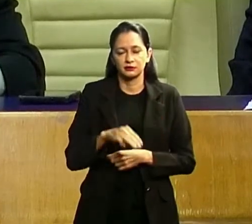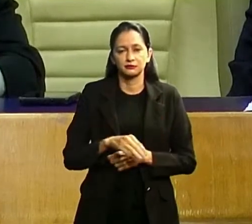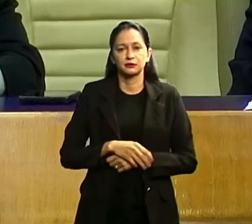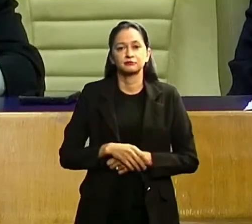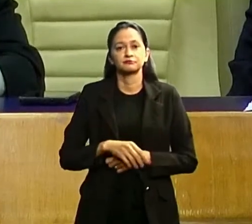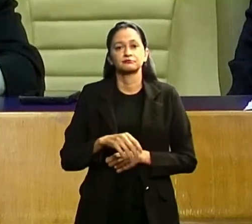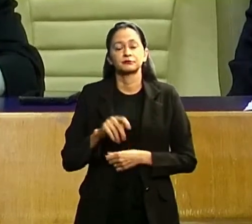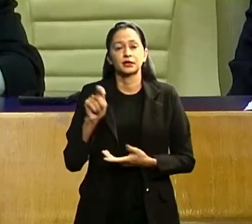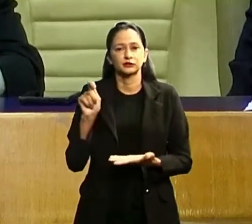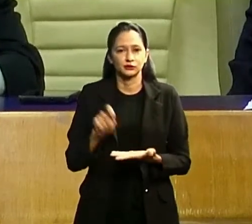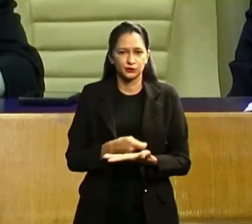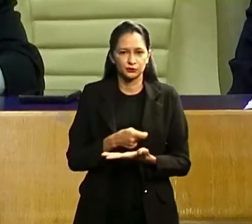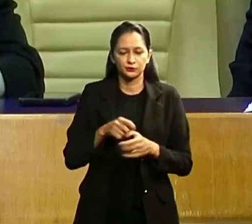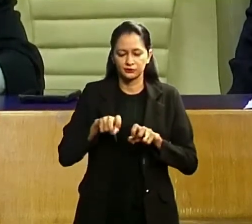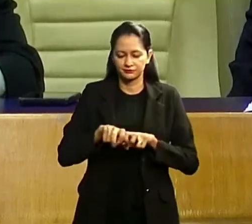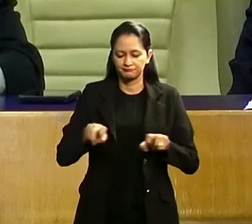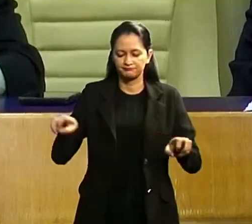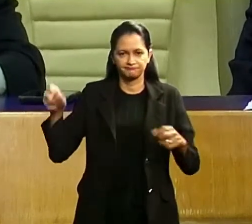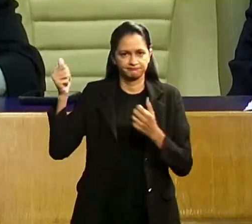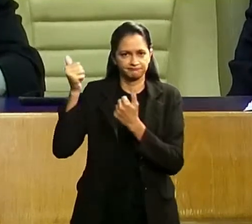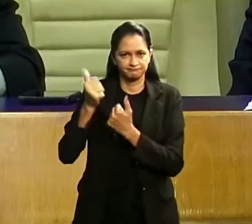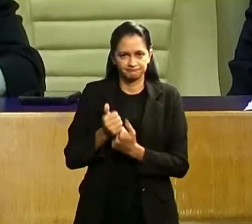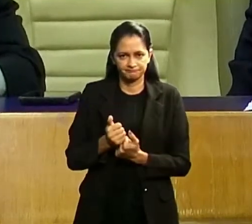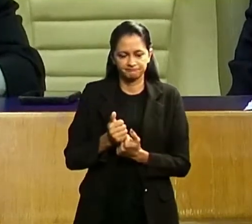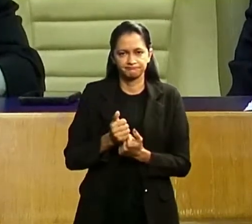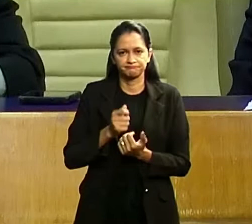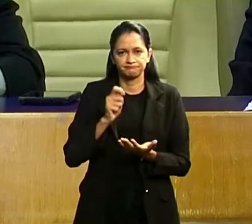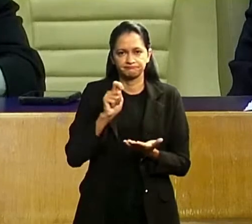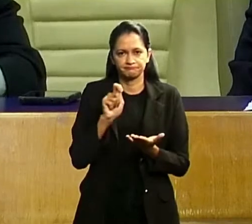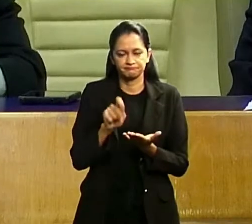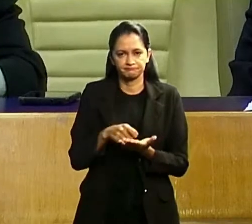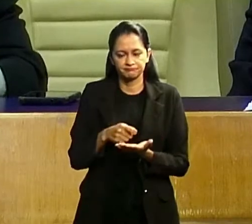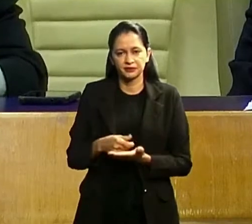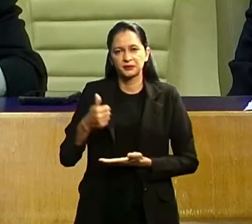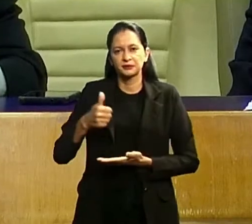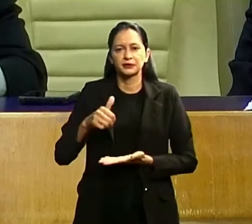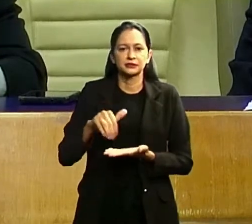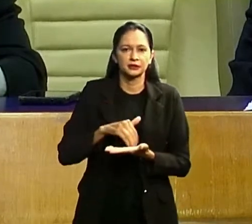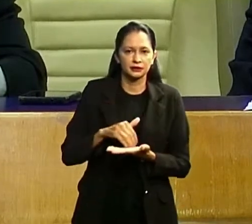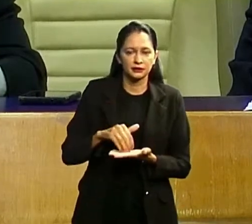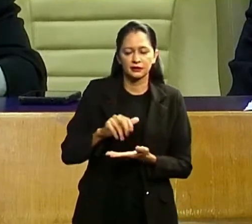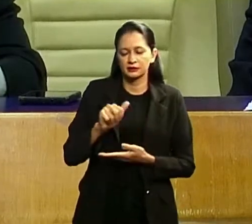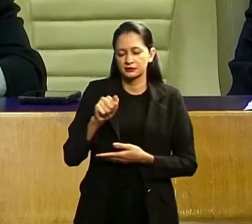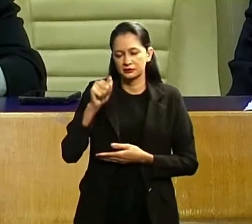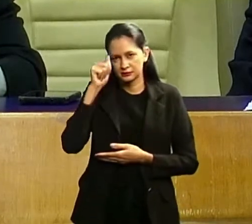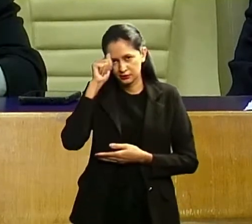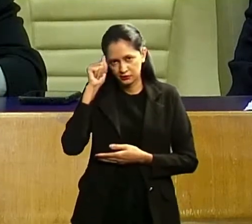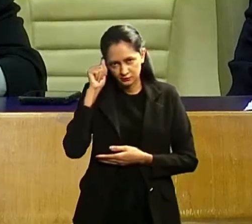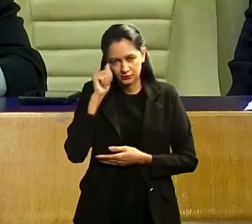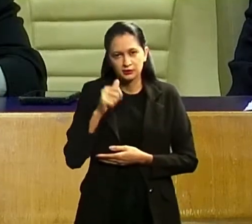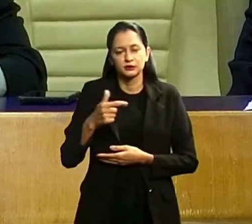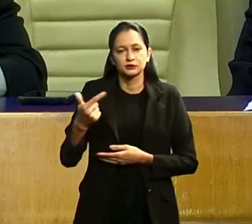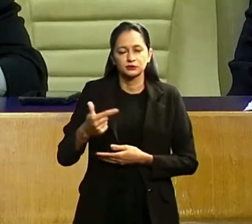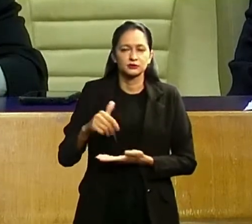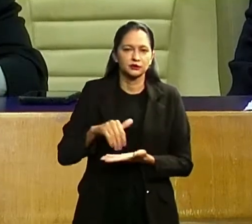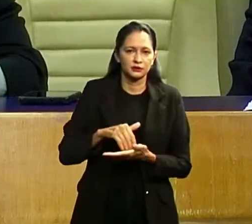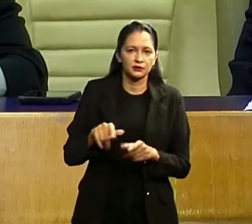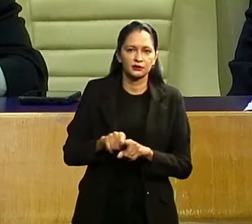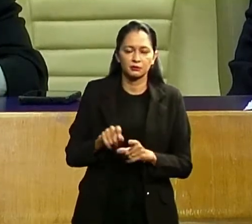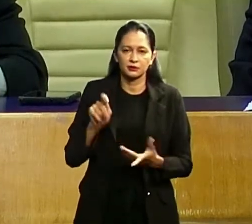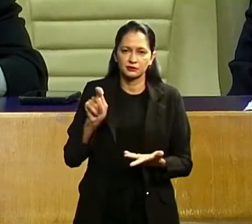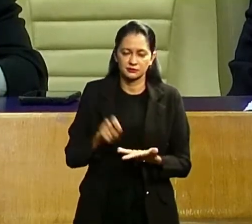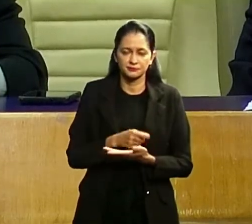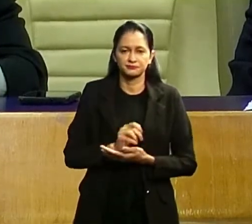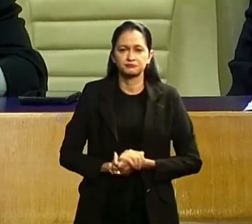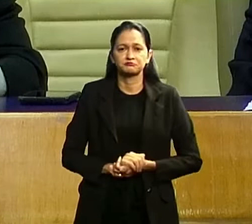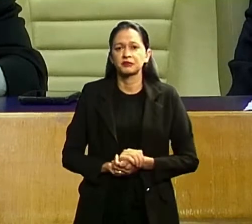vereadores Clécio Alves, presidente em exercício, Anselmo Pereira, primeiro secretário, Isaías Ribeiro, segundo secretário em exercício. Não